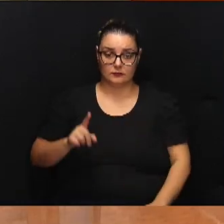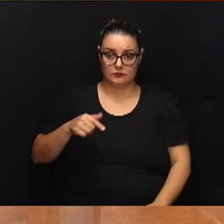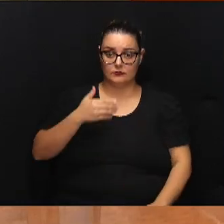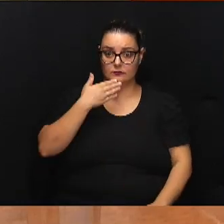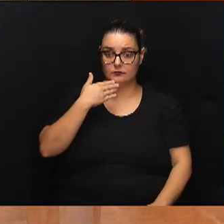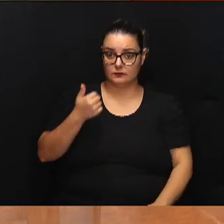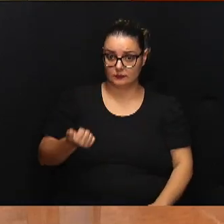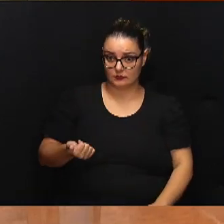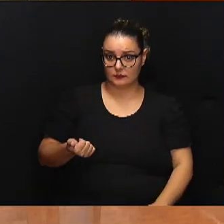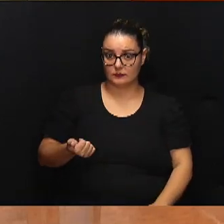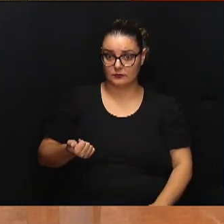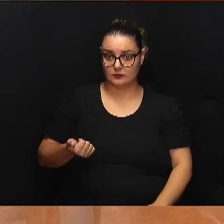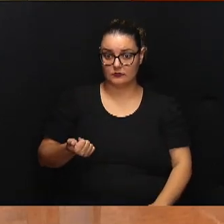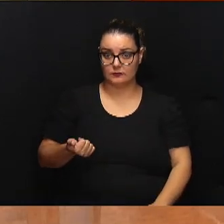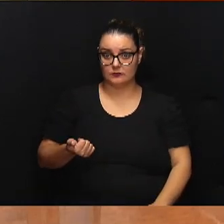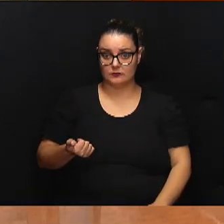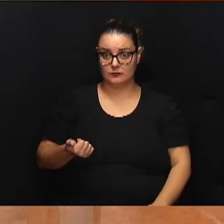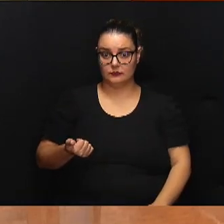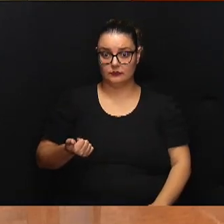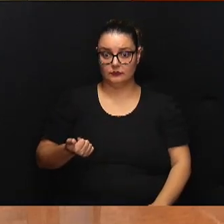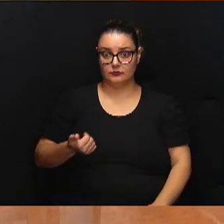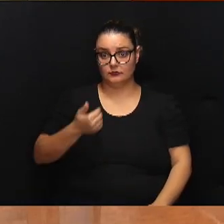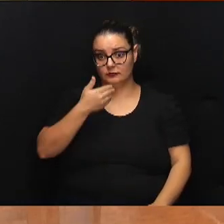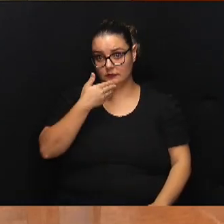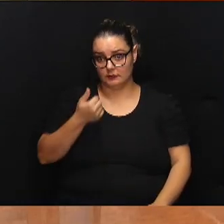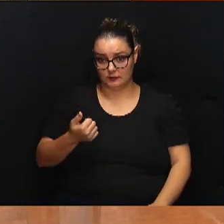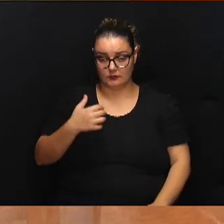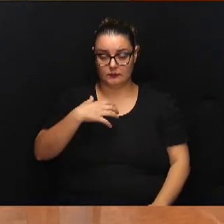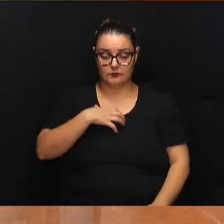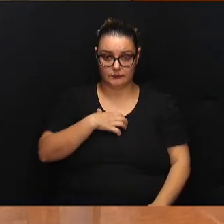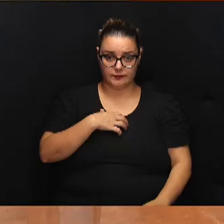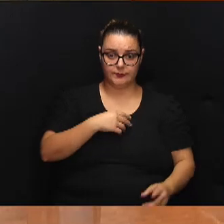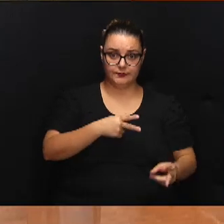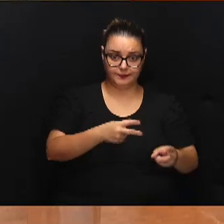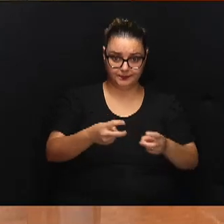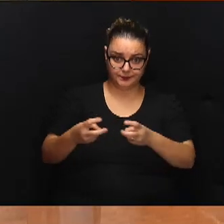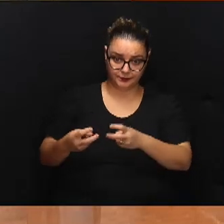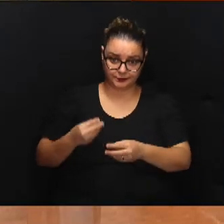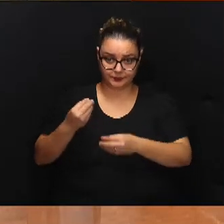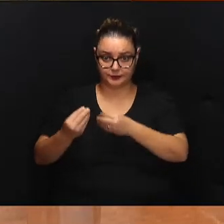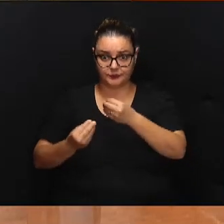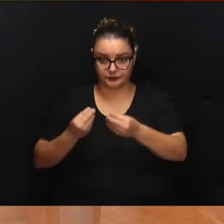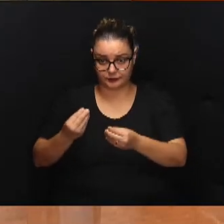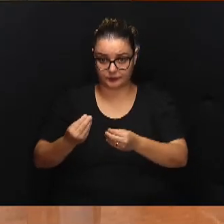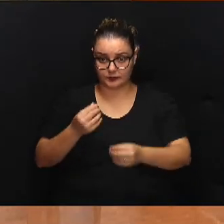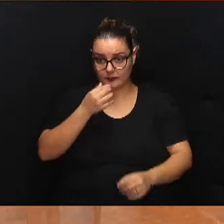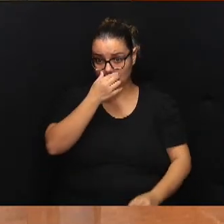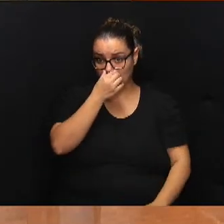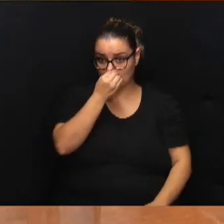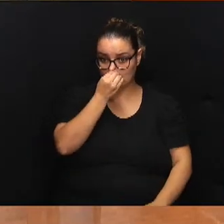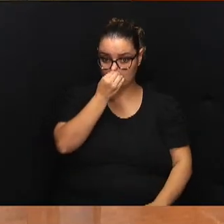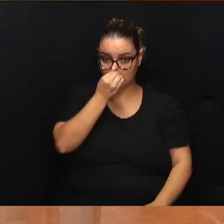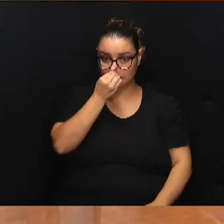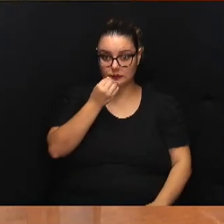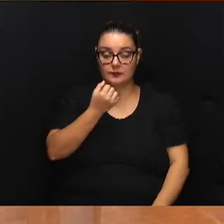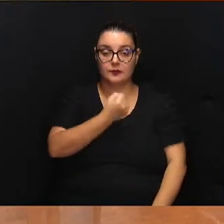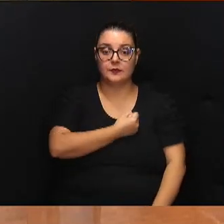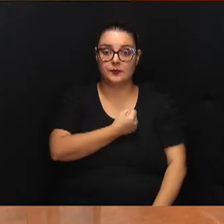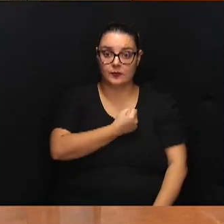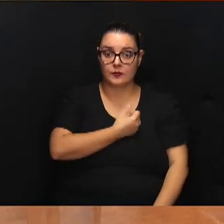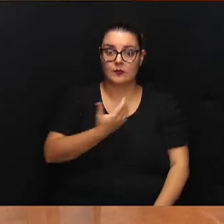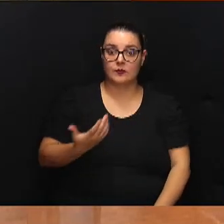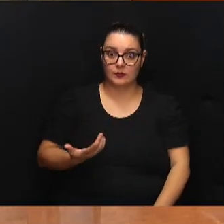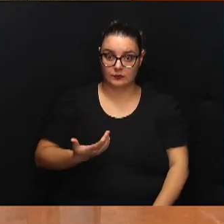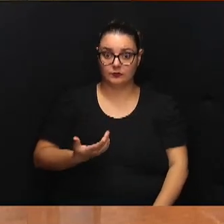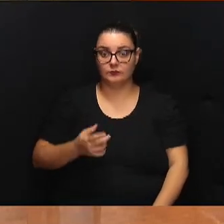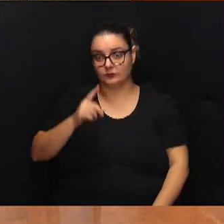melhor indício, melhor forma de enxergar como estão os seus números, e aí tomar